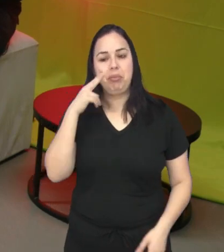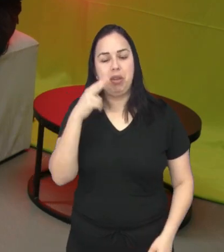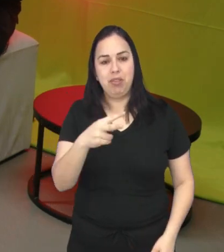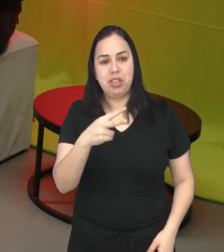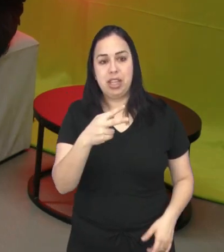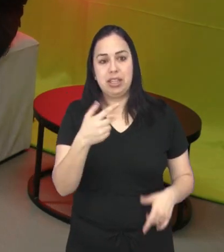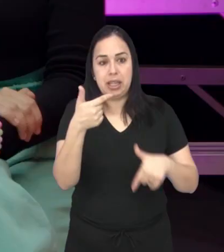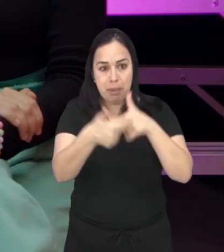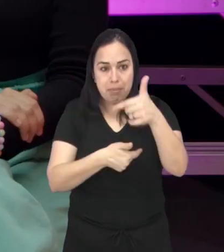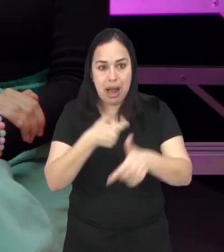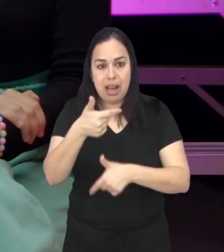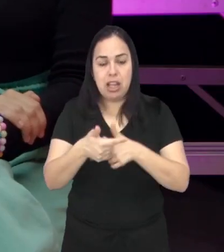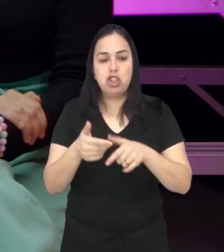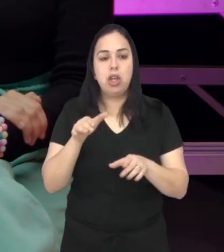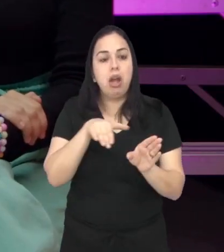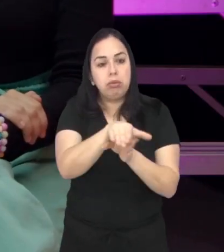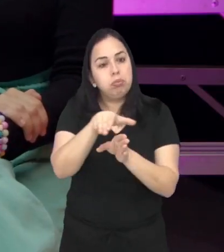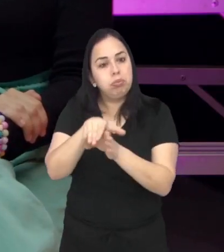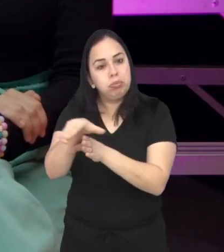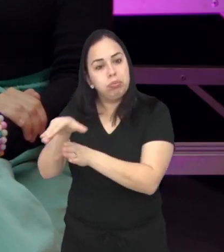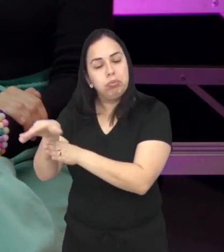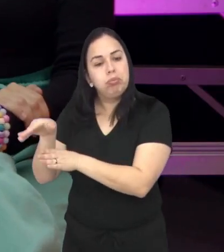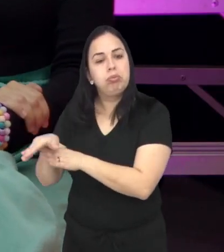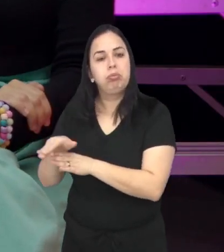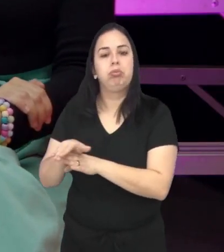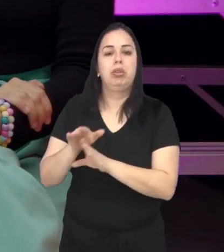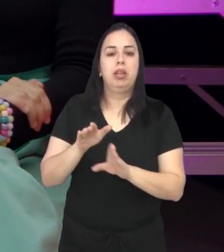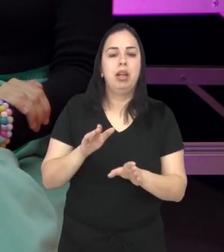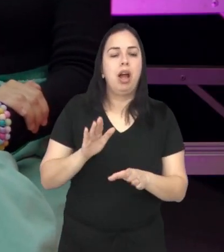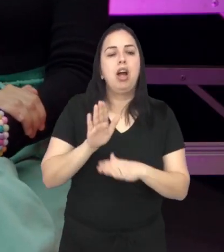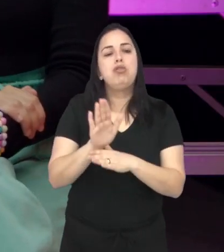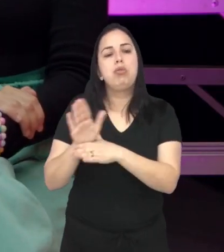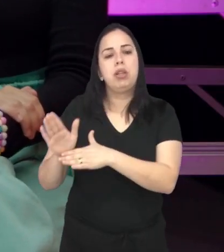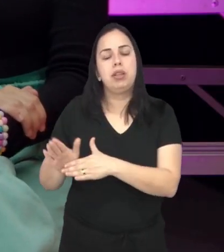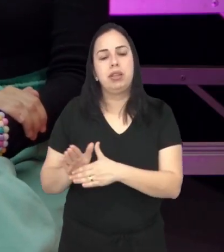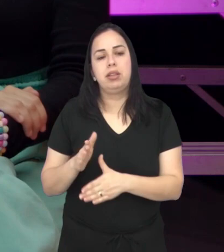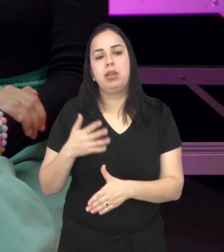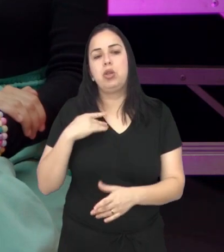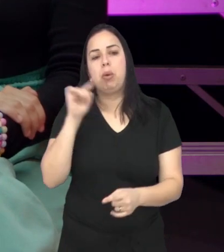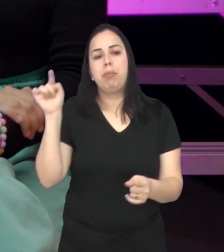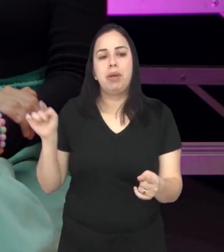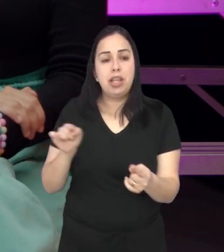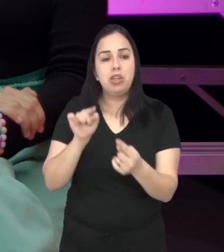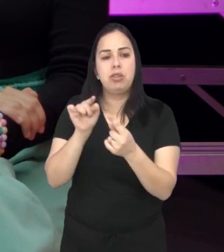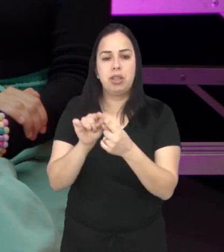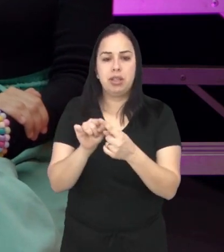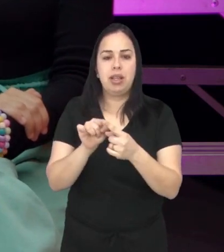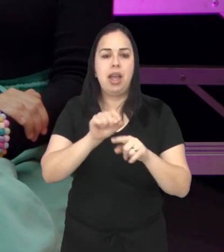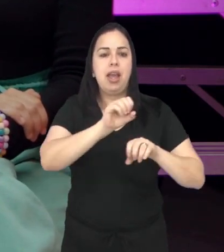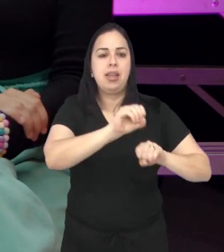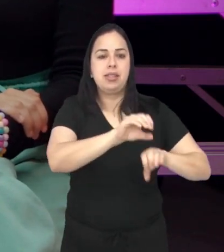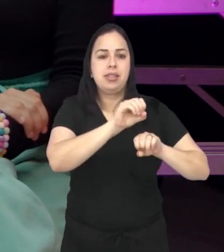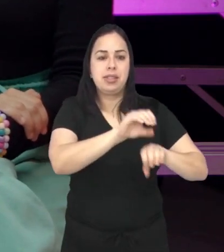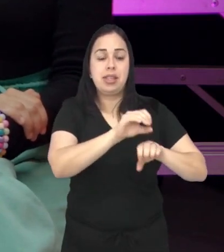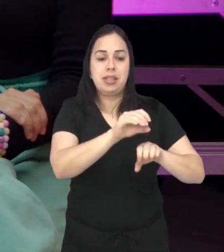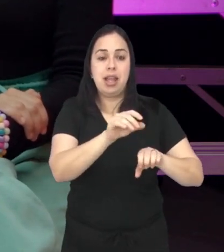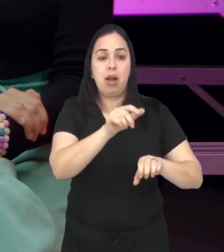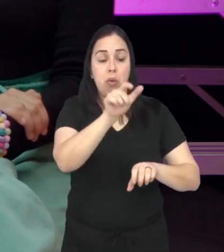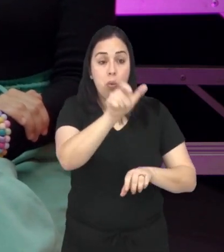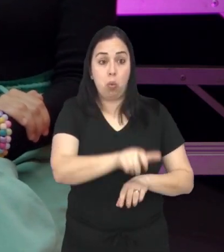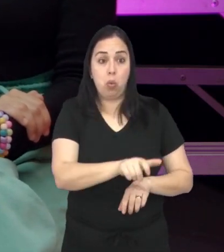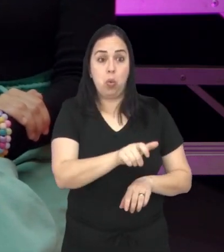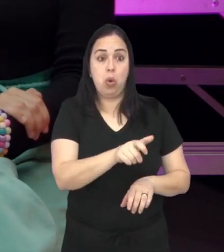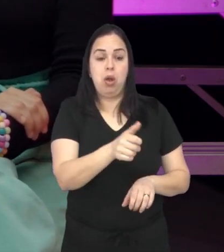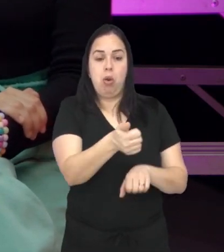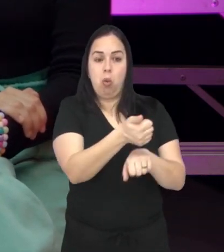você está trabalhando com mentoria de artistas também, né? E eu vi que o seu propósito com essa mentoria é ensinar o artista a começar